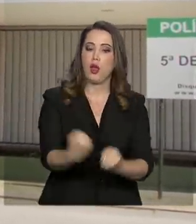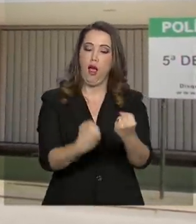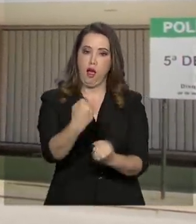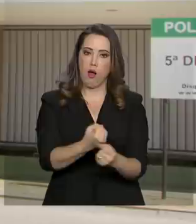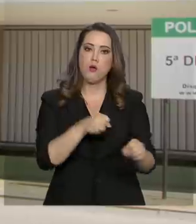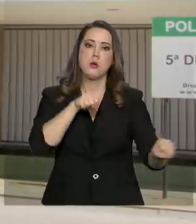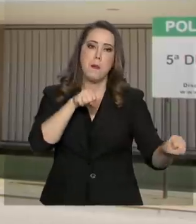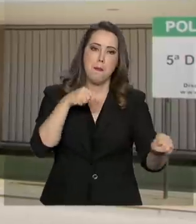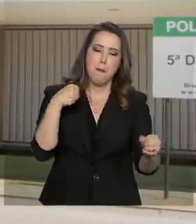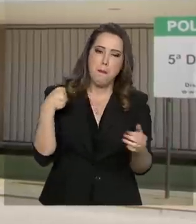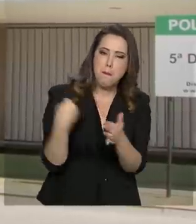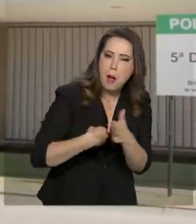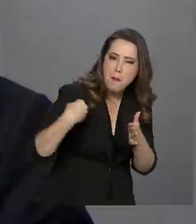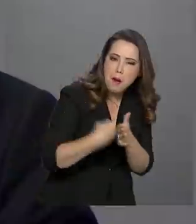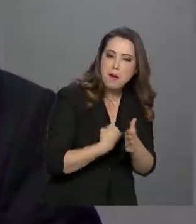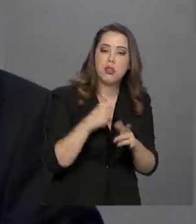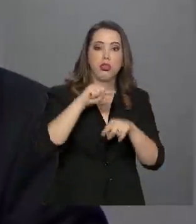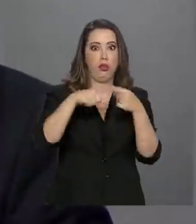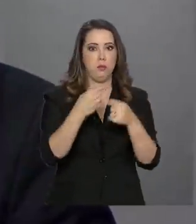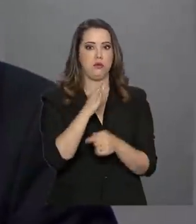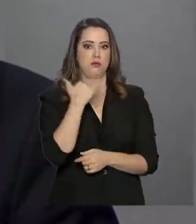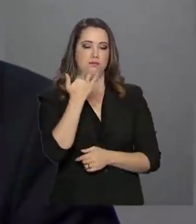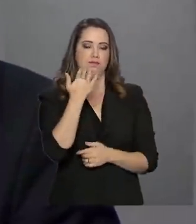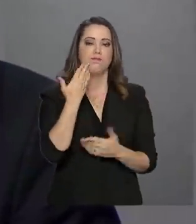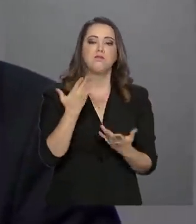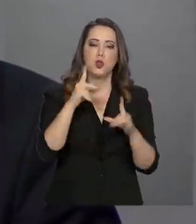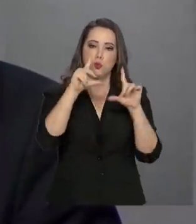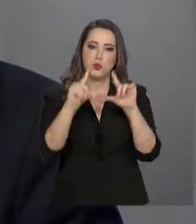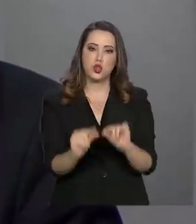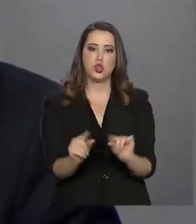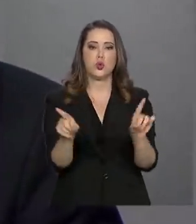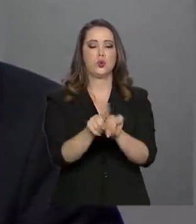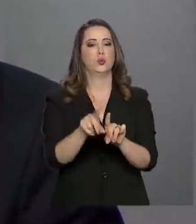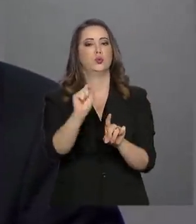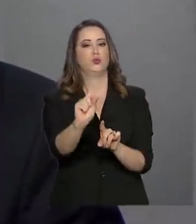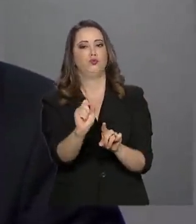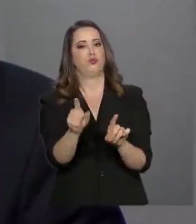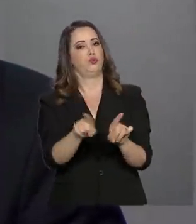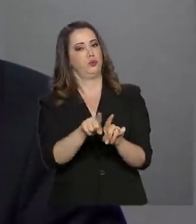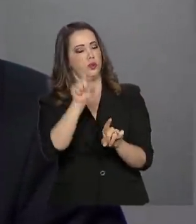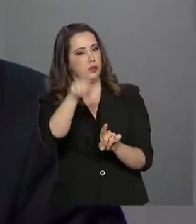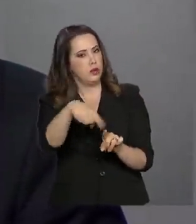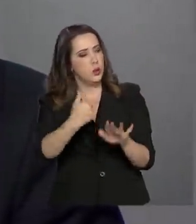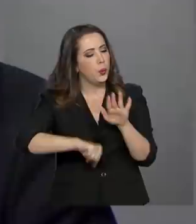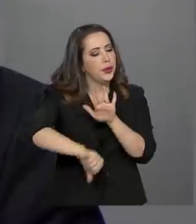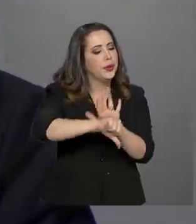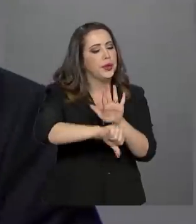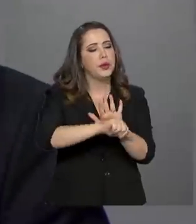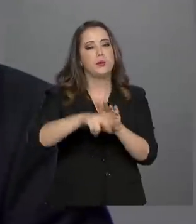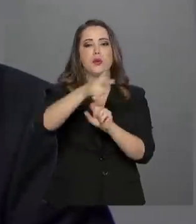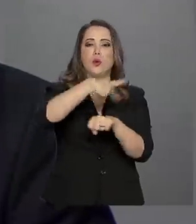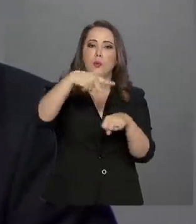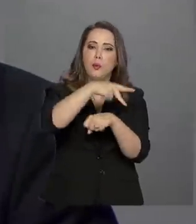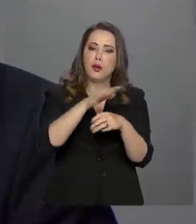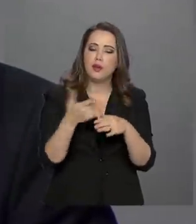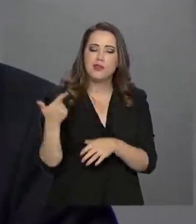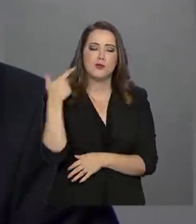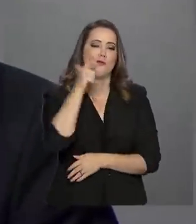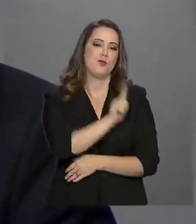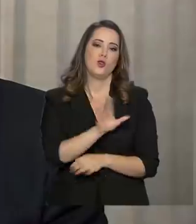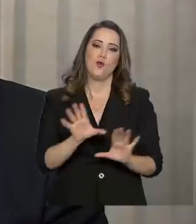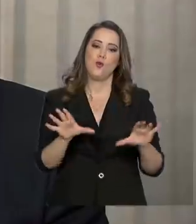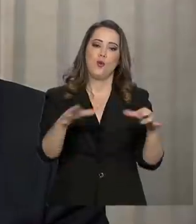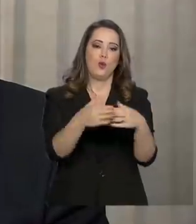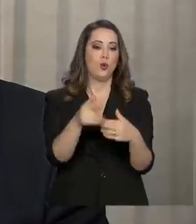lesão corporal seguida de morte segundo o ministro a redução da criminalidade no país é uma das principais conquistas da